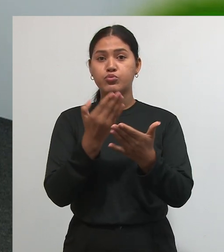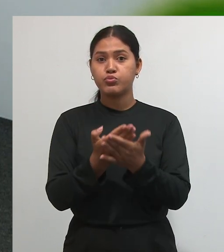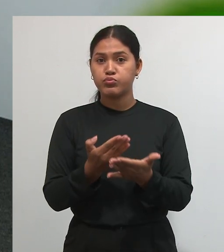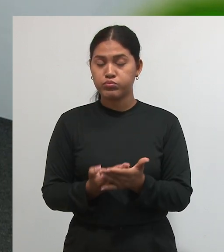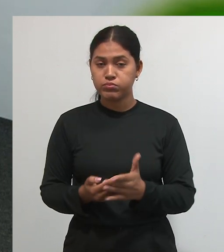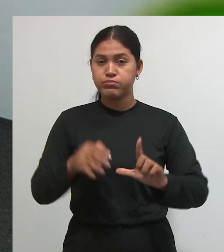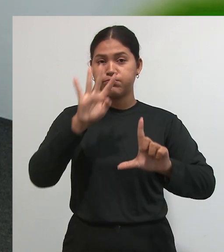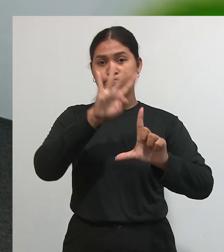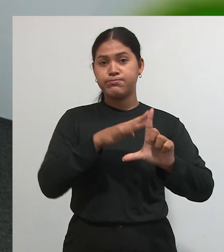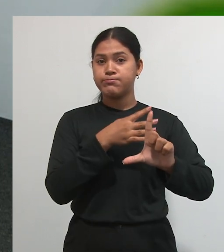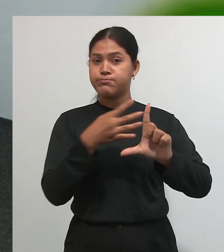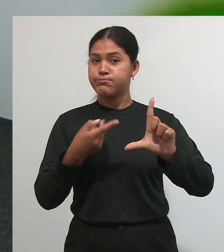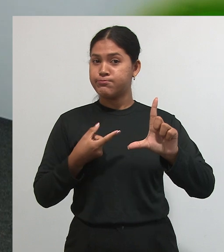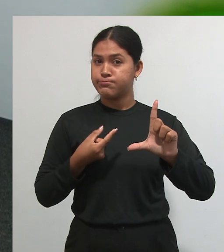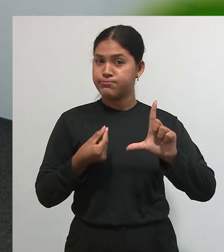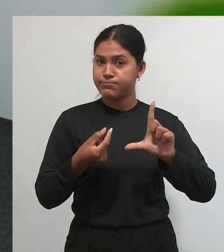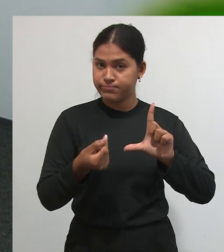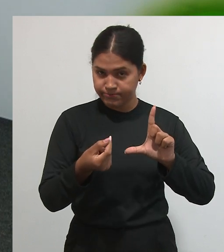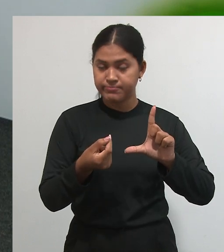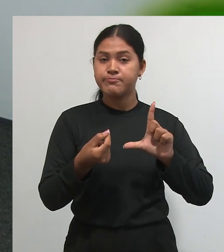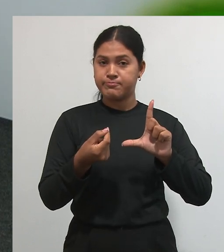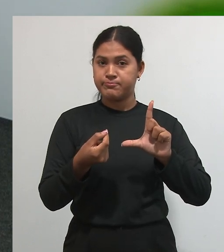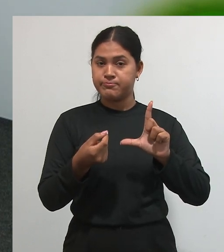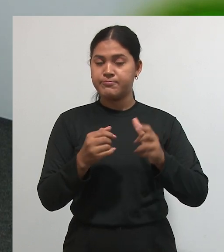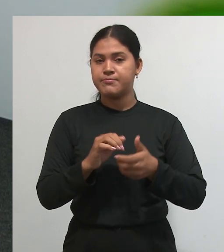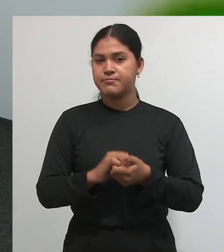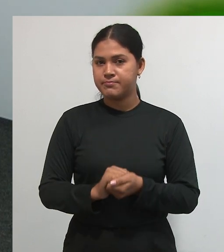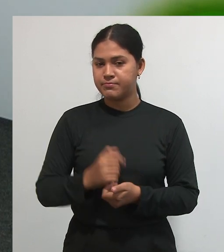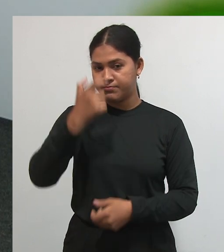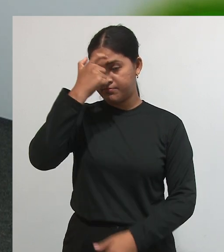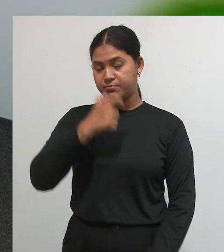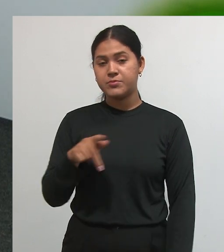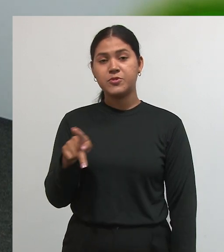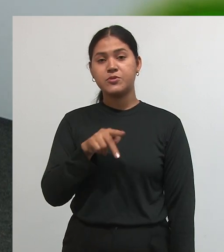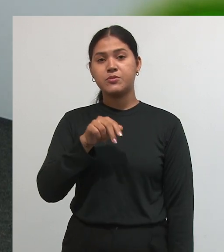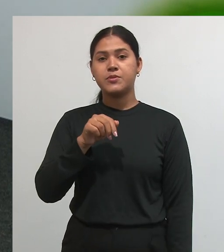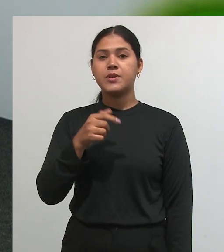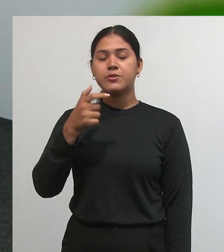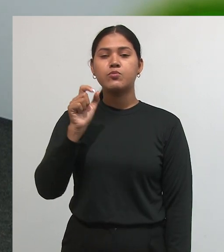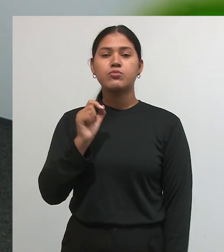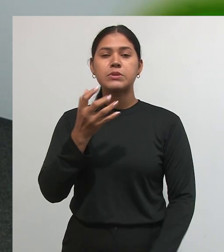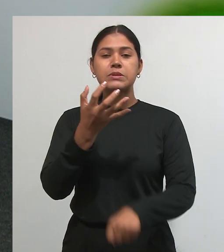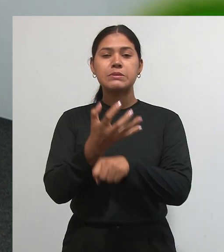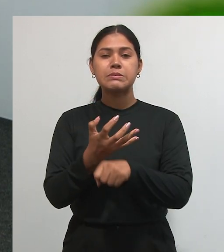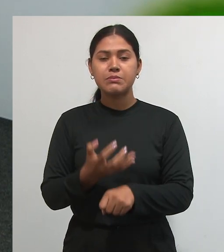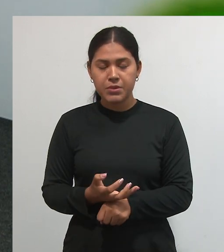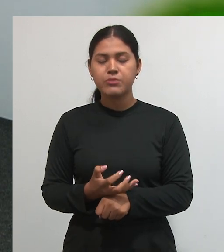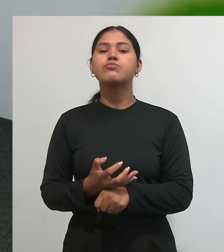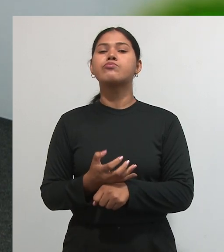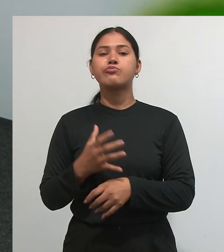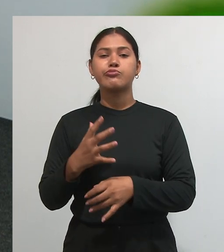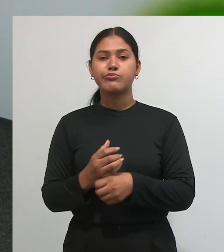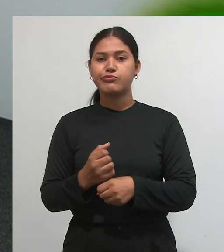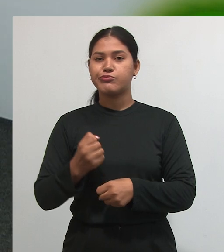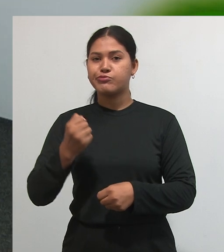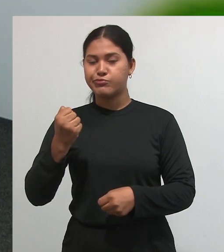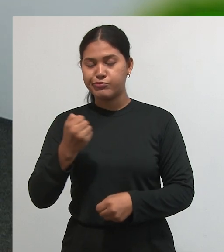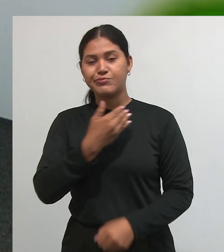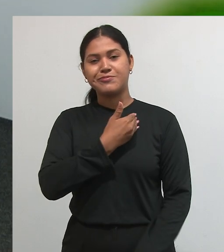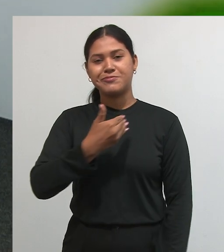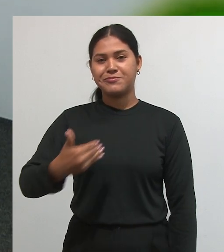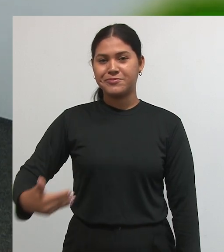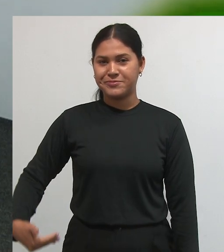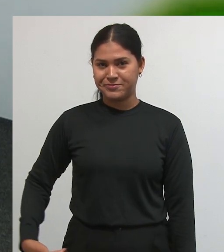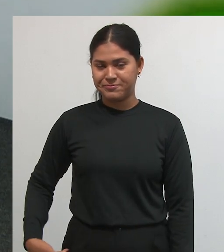inventário na administração pública. Eu sou a professora Rucilane e estou ministrando a disciplina de Contabilidade